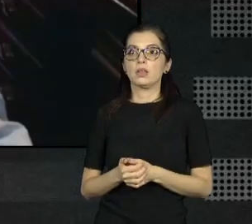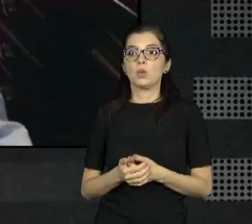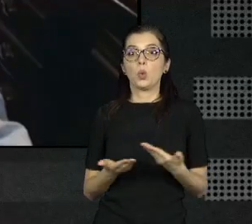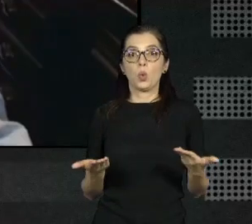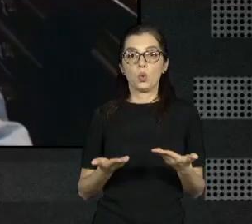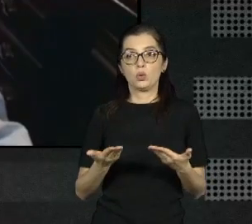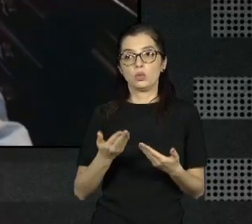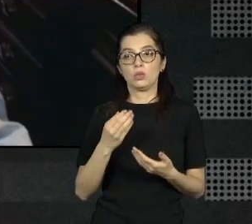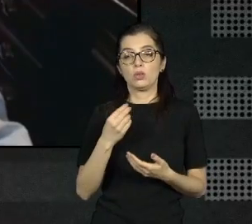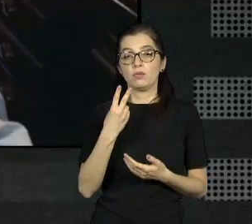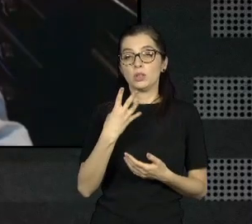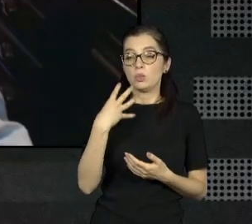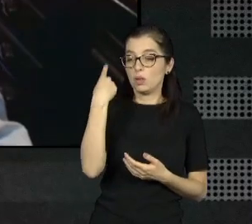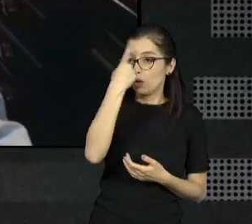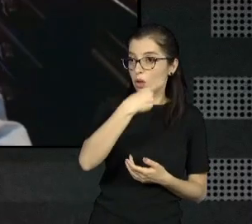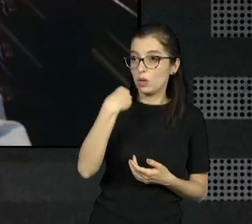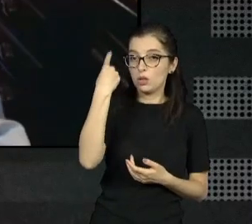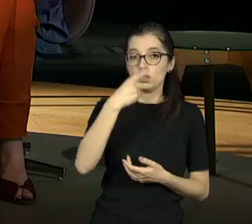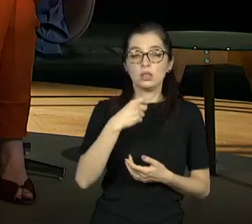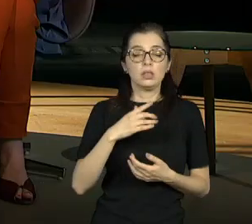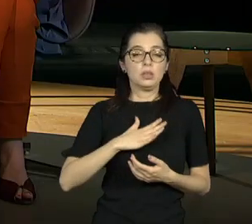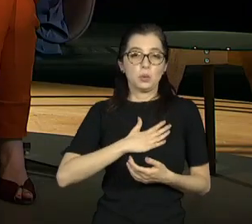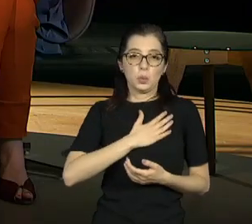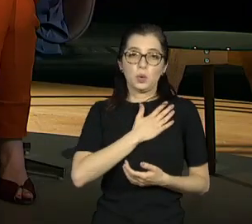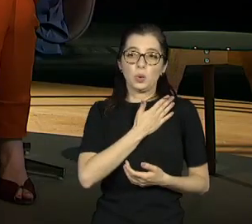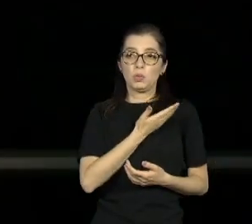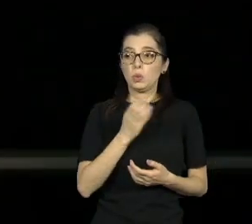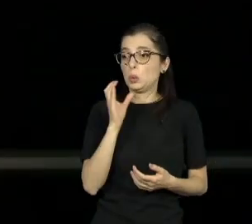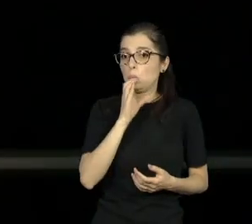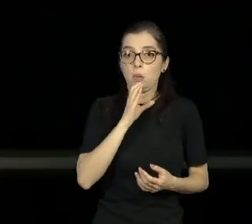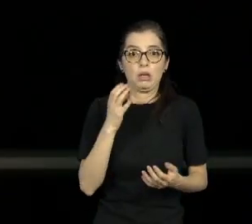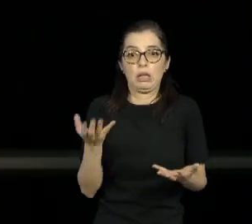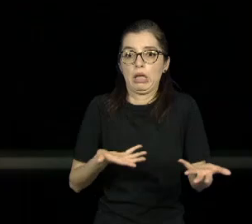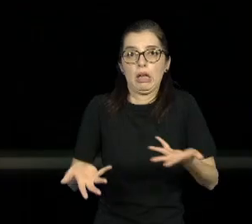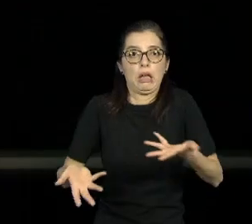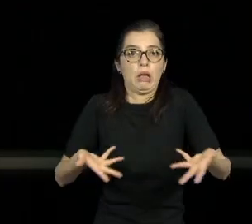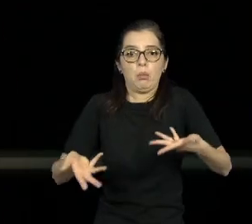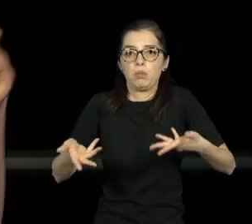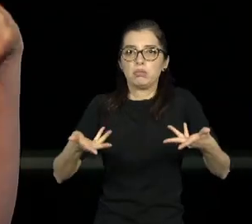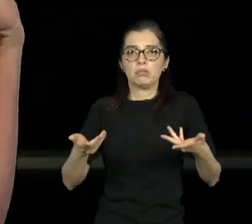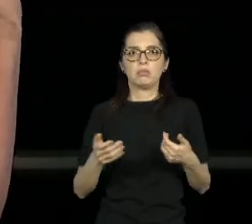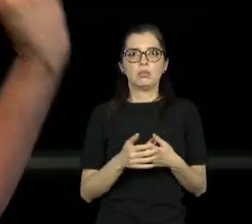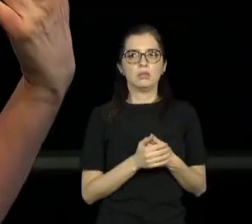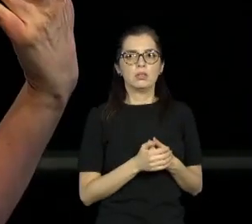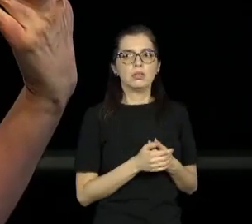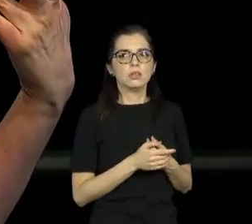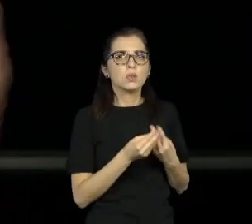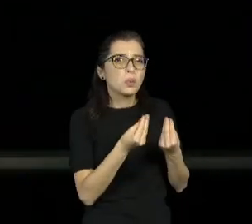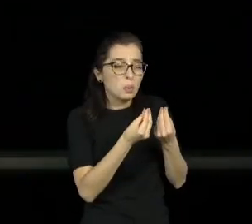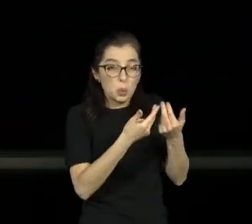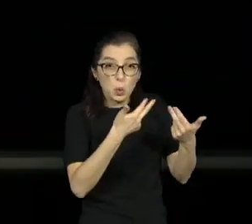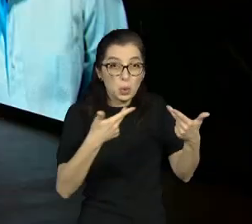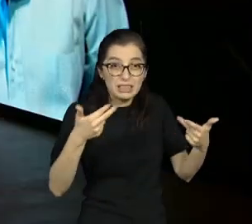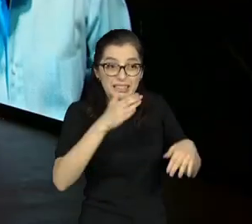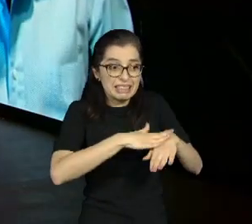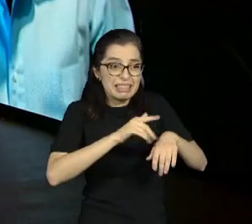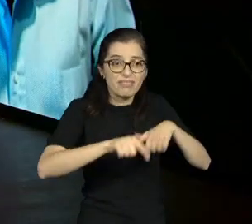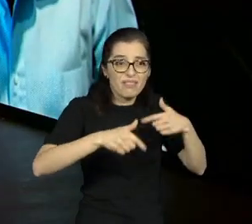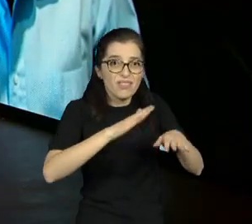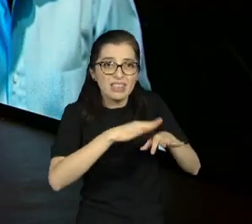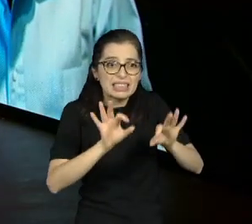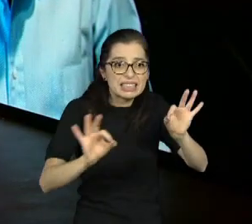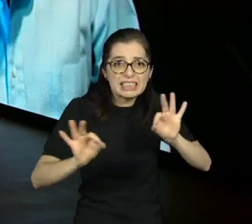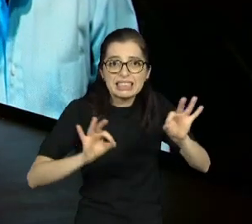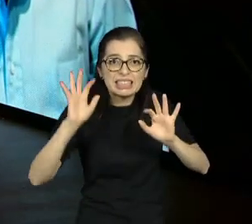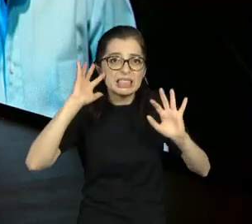horrível, devia ter mais. Podia ter mais, né? É muita coisa, né? Muita coisa que você ainda quer fazer.